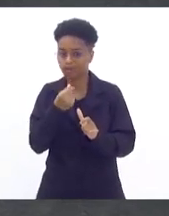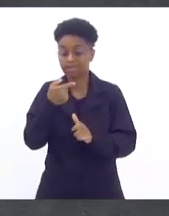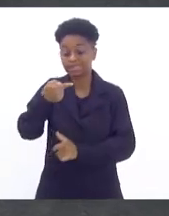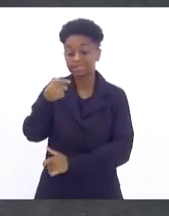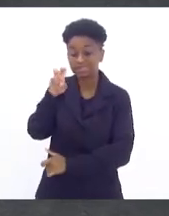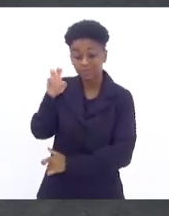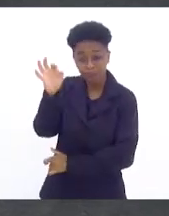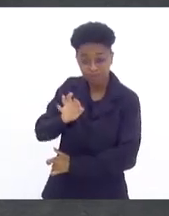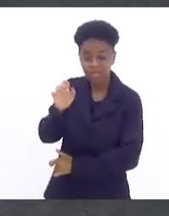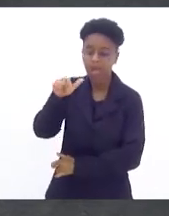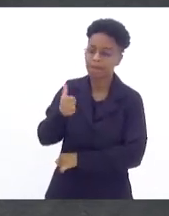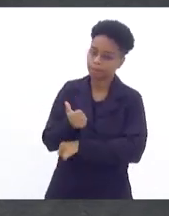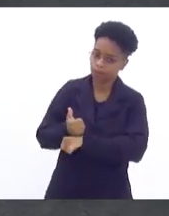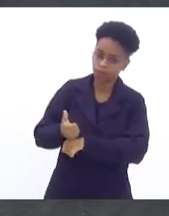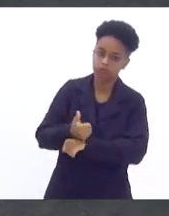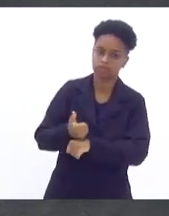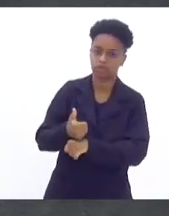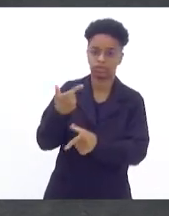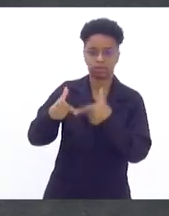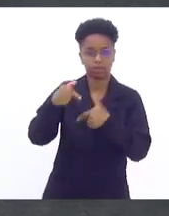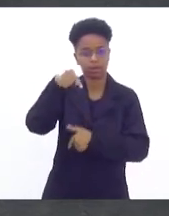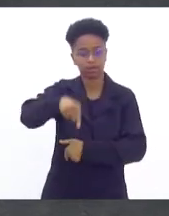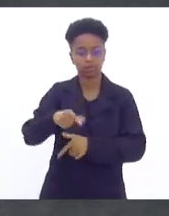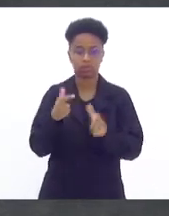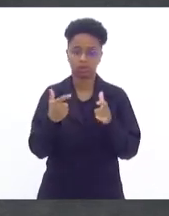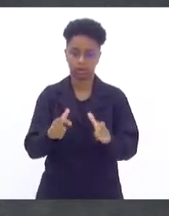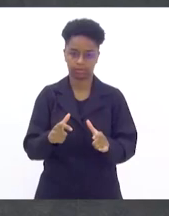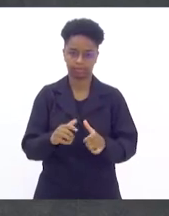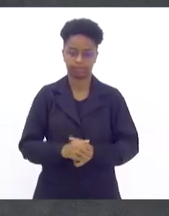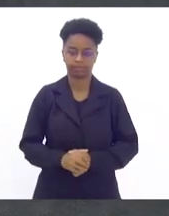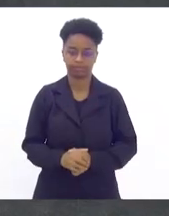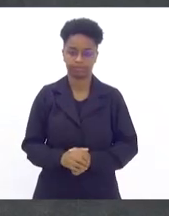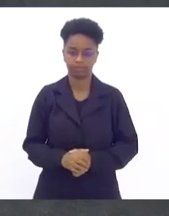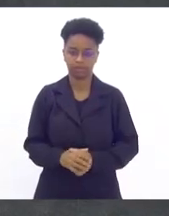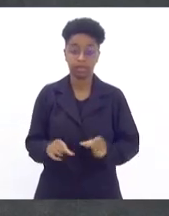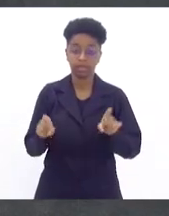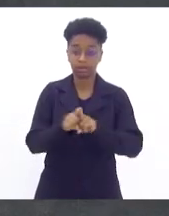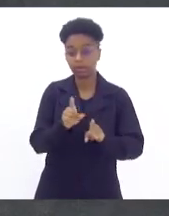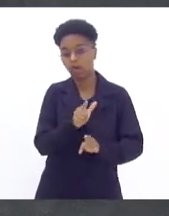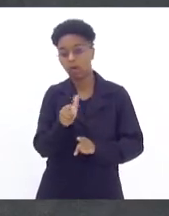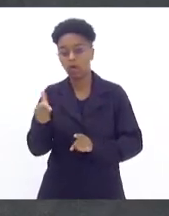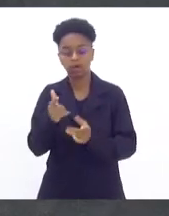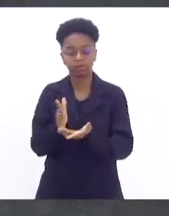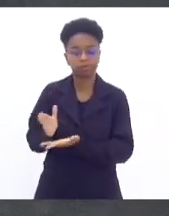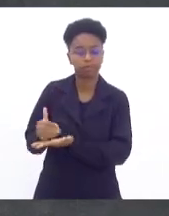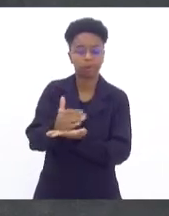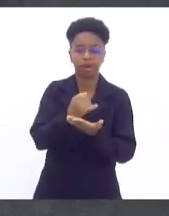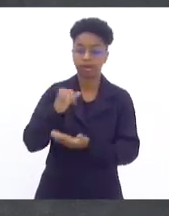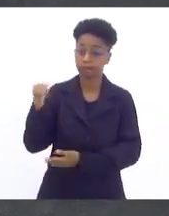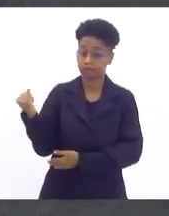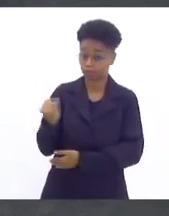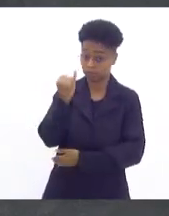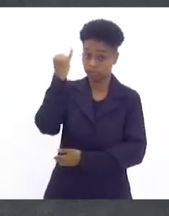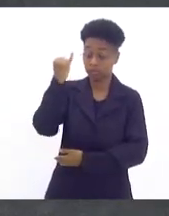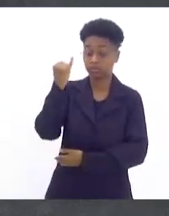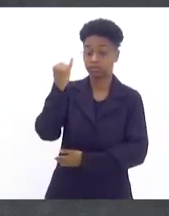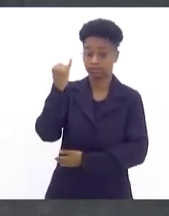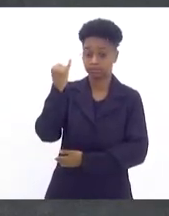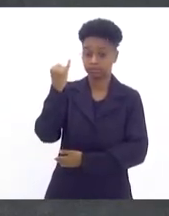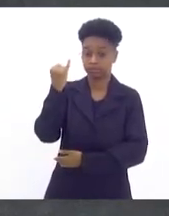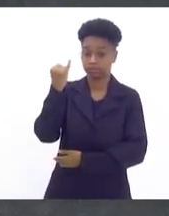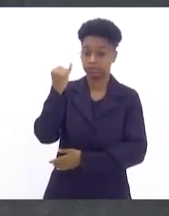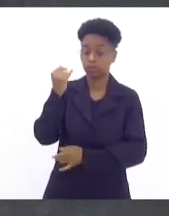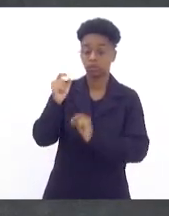profissionais do local e aí outros dados que são muito relevantes senhora presidenta